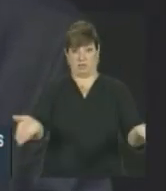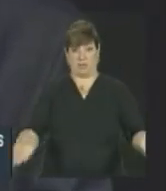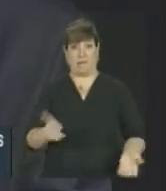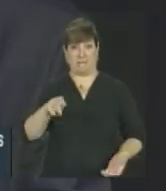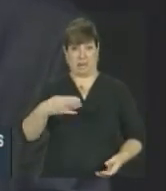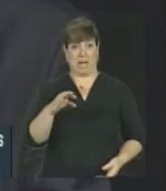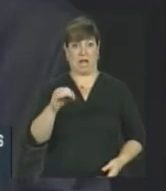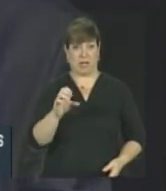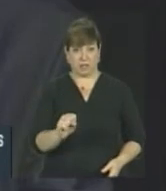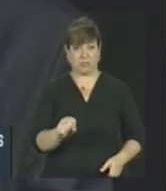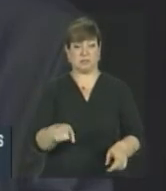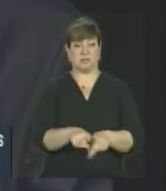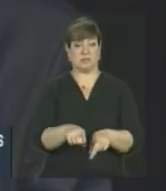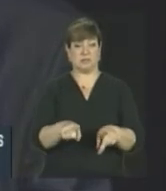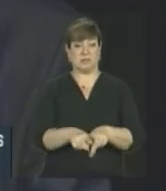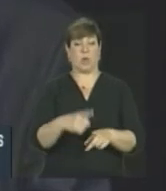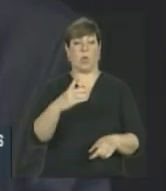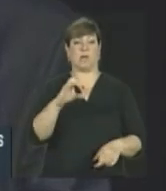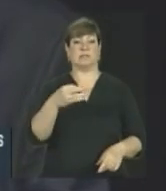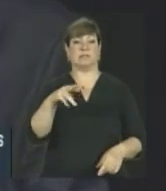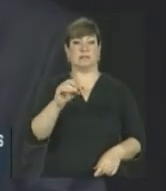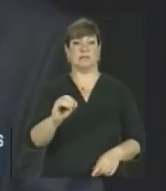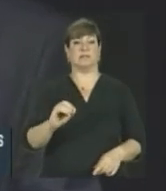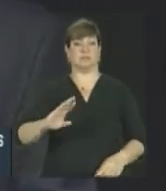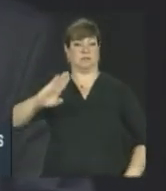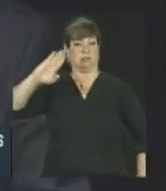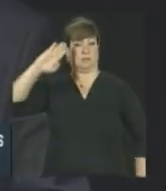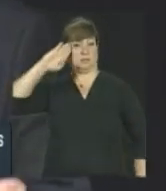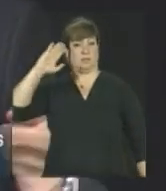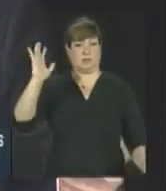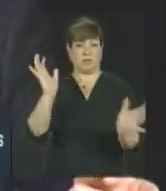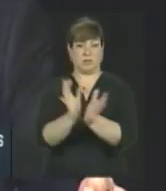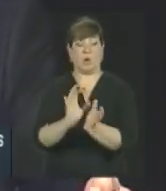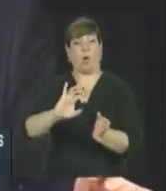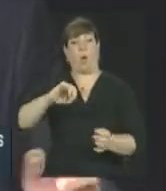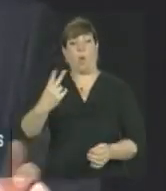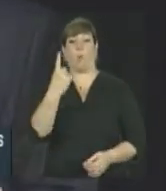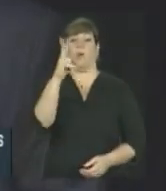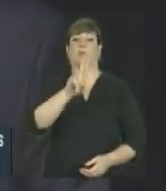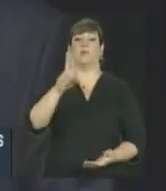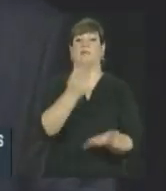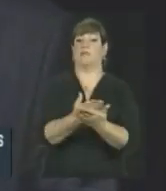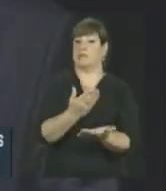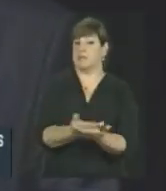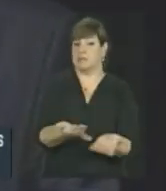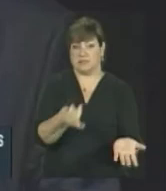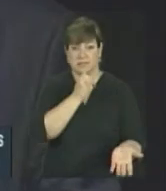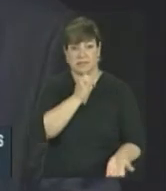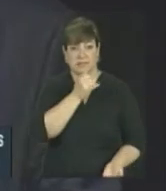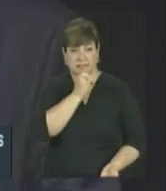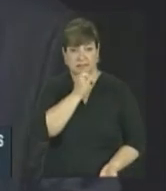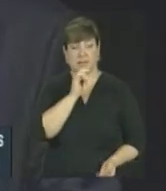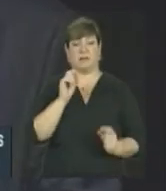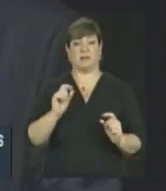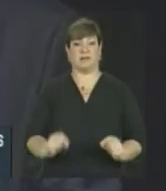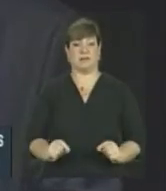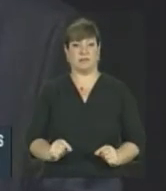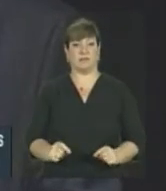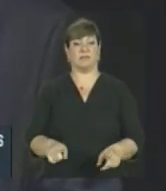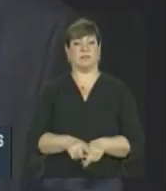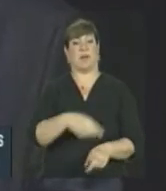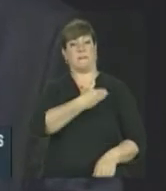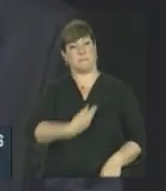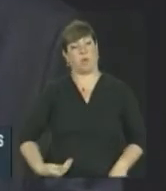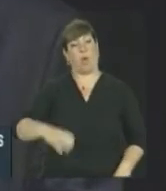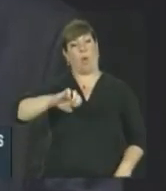ser um centro das Forças Armadas, pode ser uma universidade, por exemplo, pública